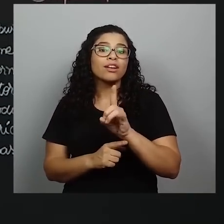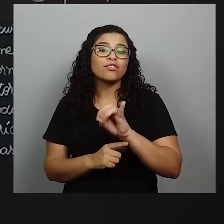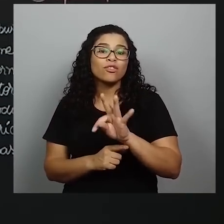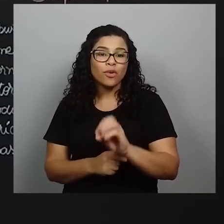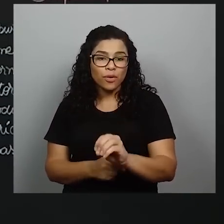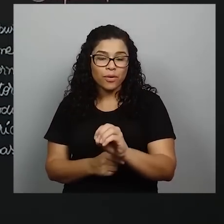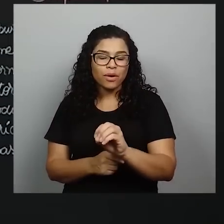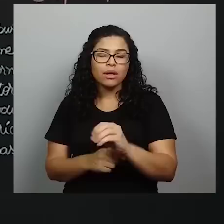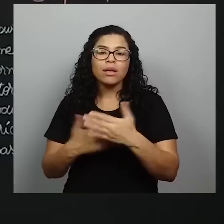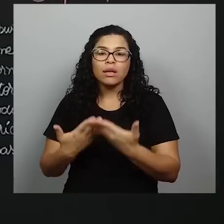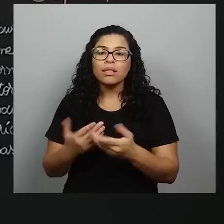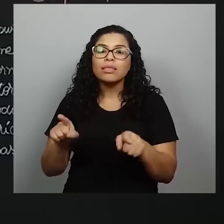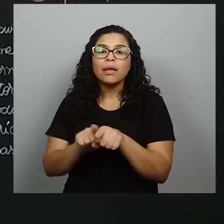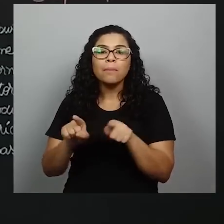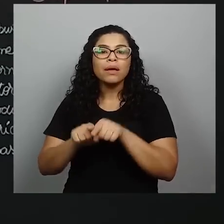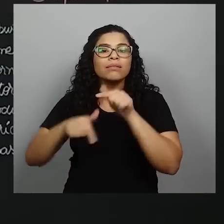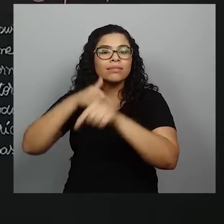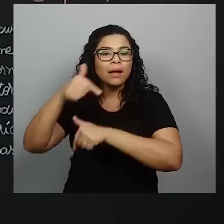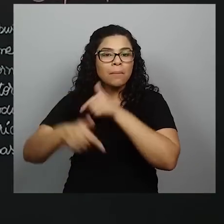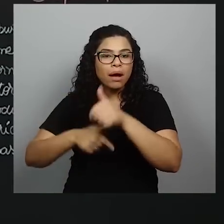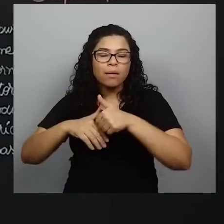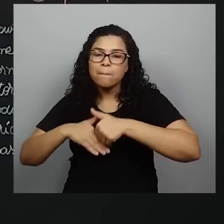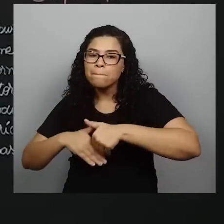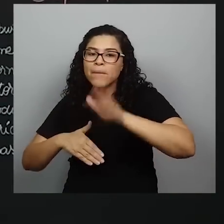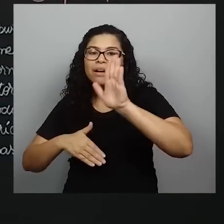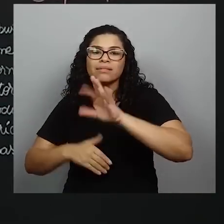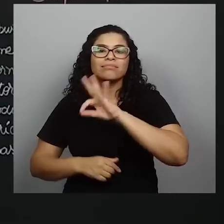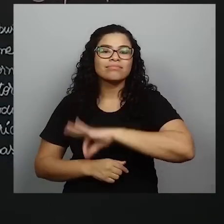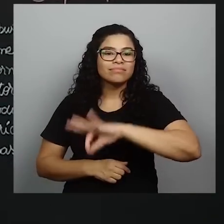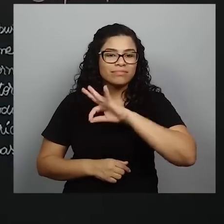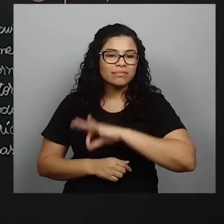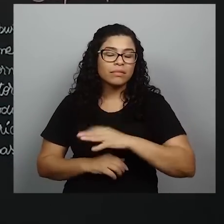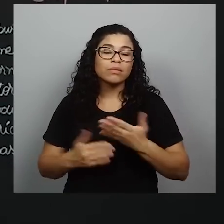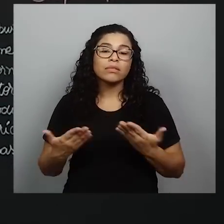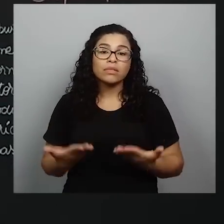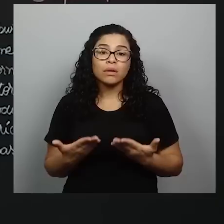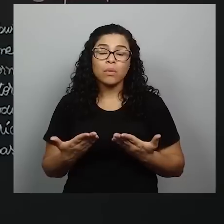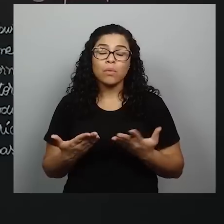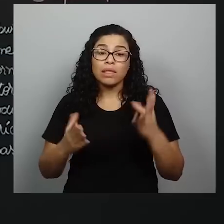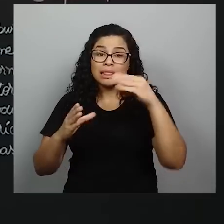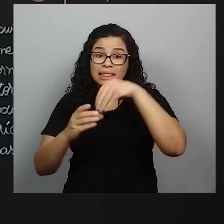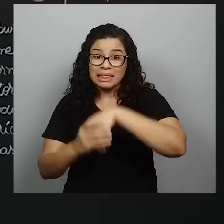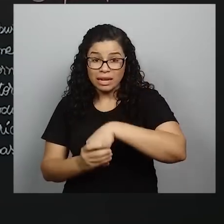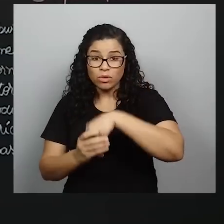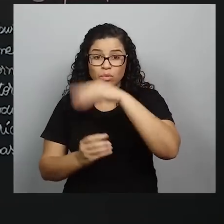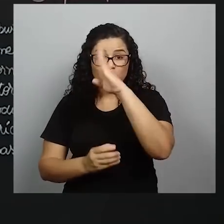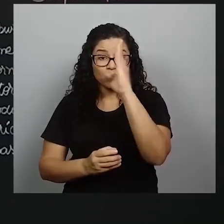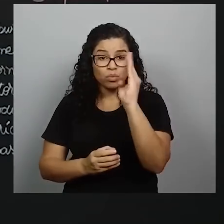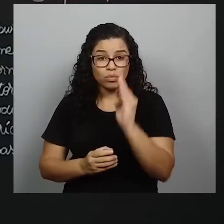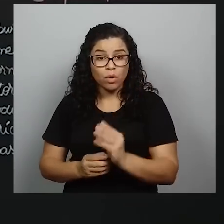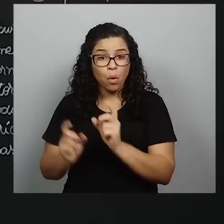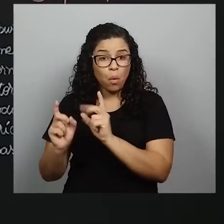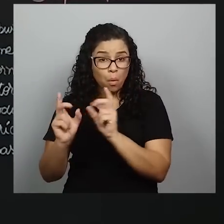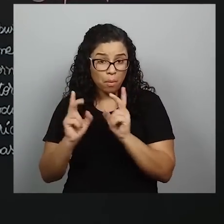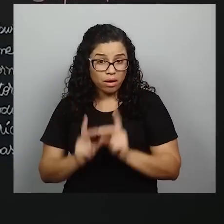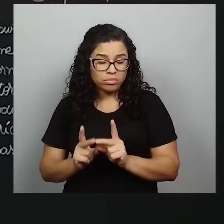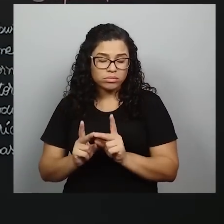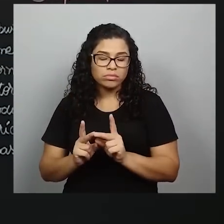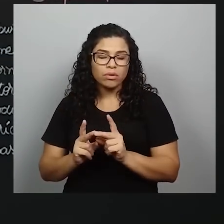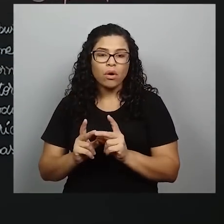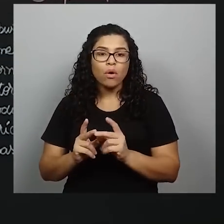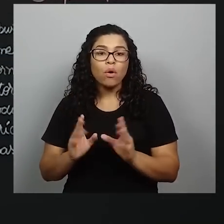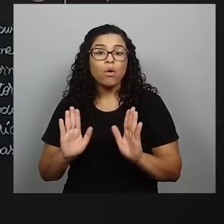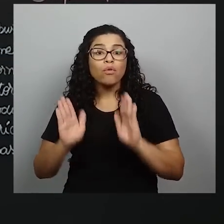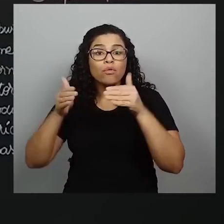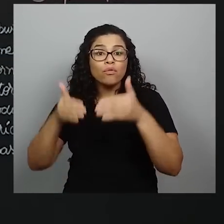emprego e, consequentemente, mais renda. Então, dessa maneira, o comércio interno brasileiro, ele é focado em